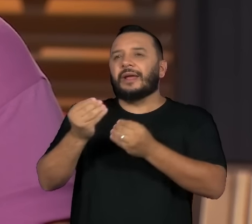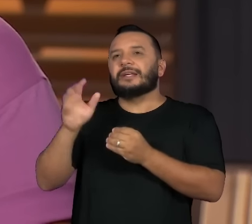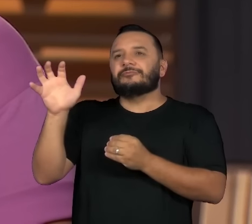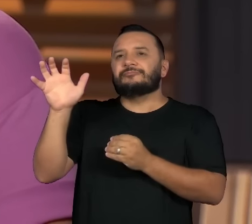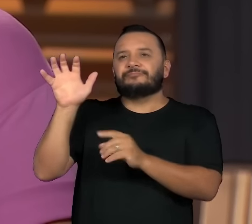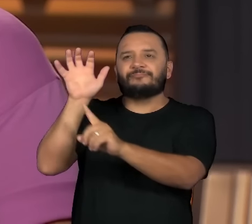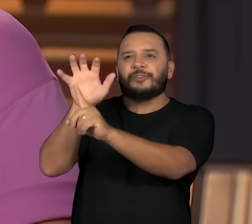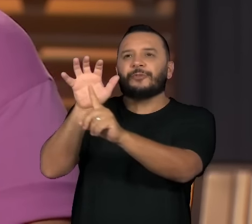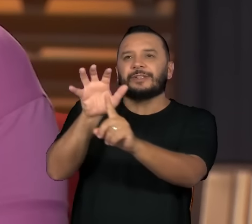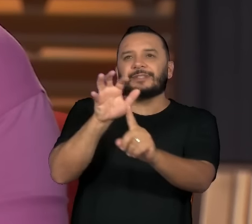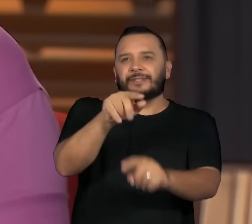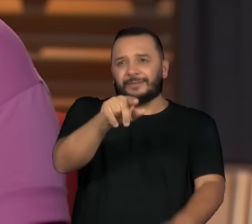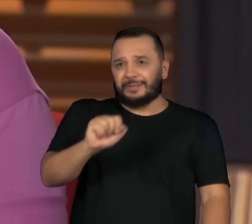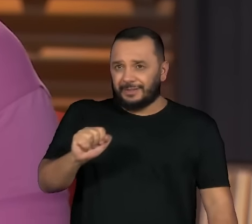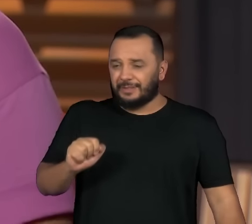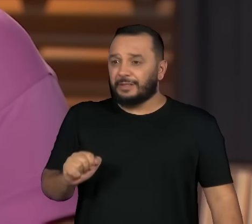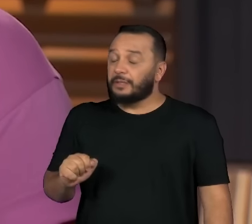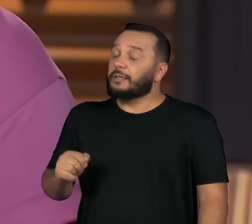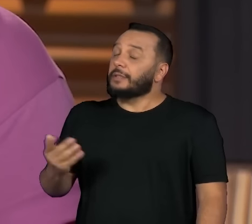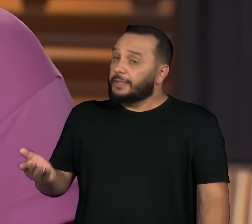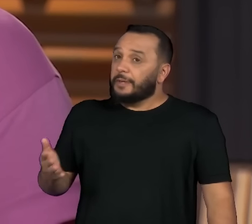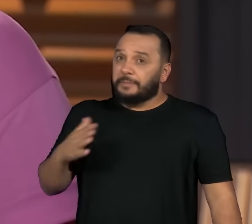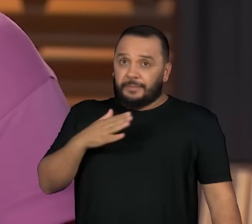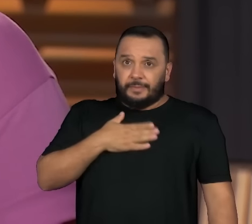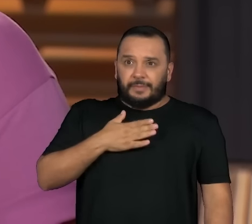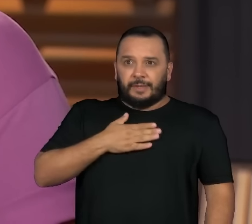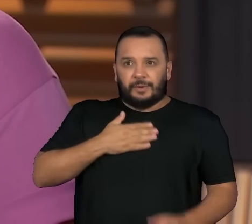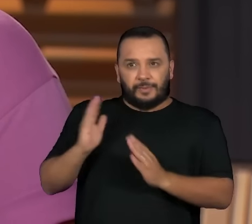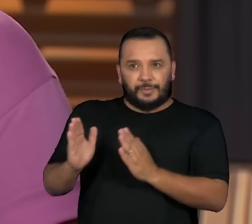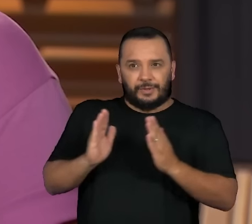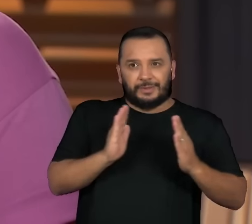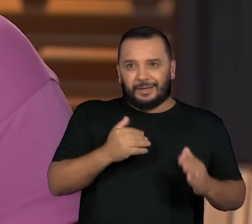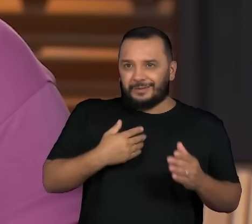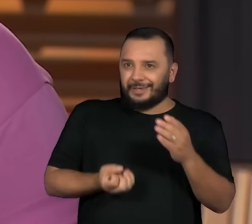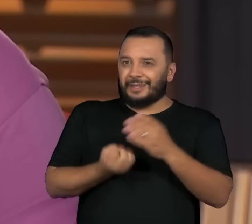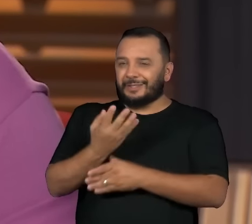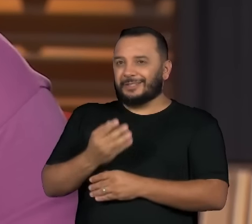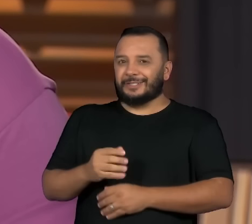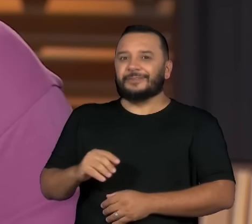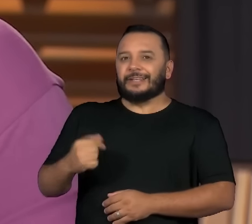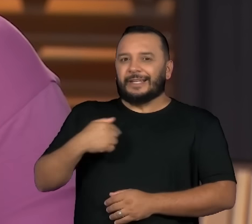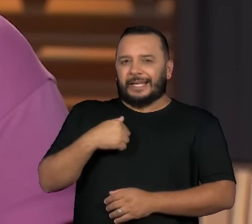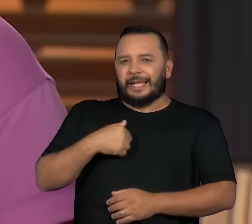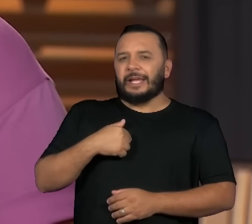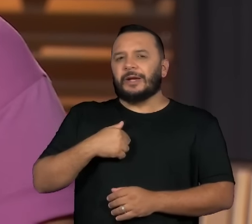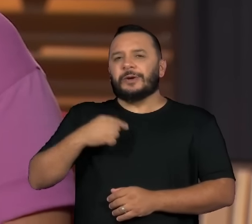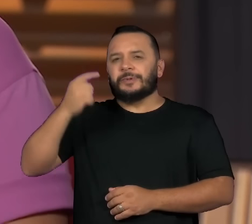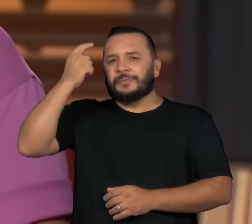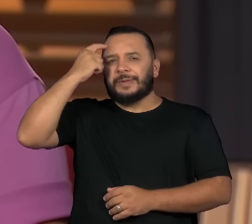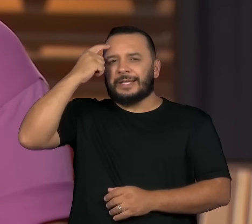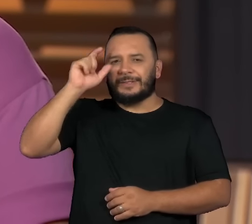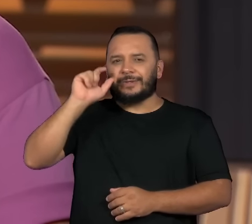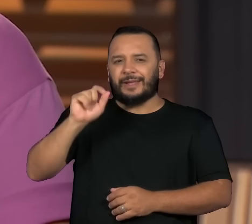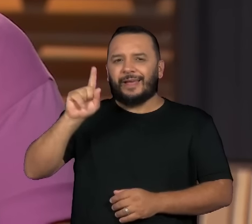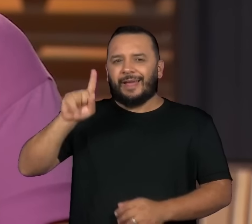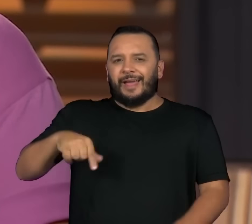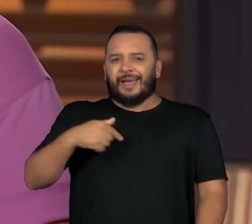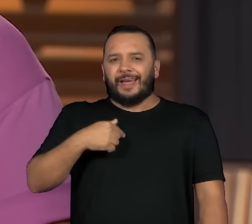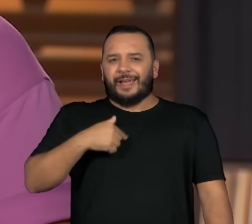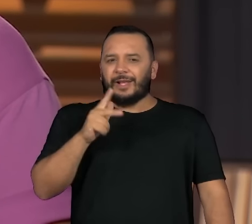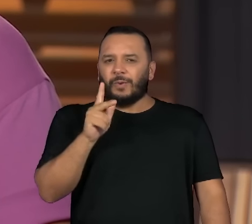Meu processo criativo para fazer esse quadrinho é o que eu chamo de freestyle. Porque geralmente no